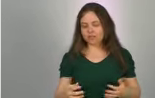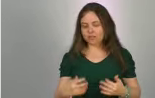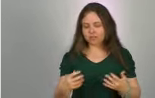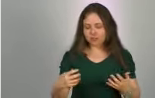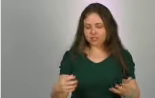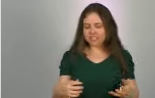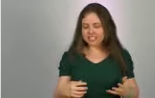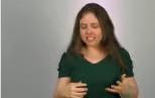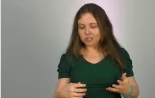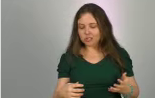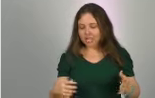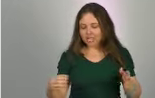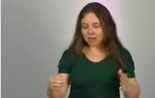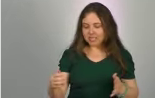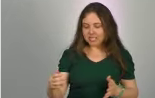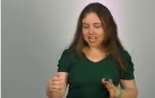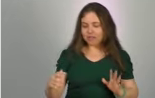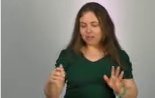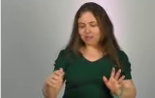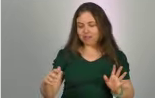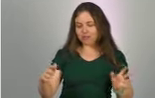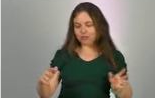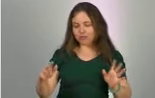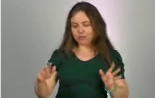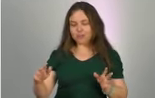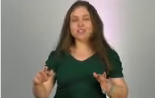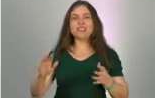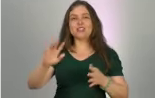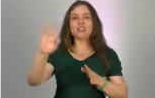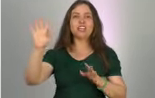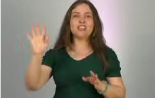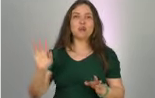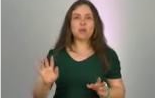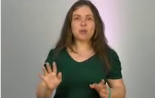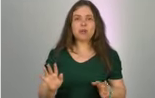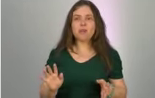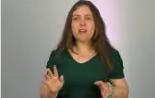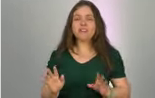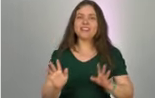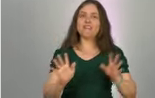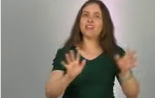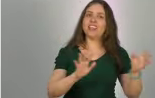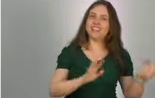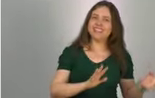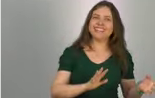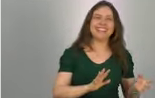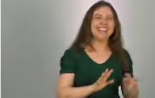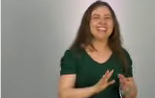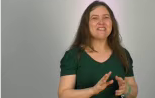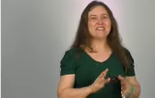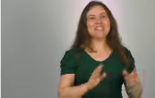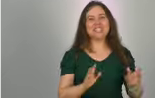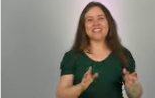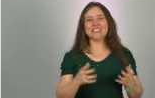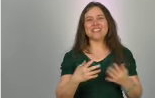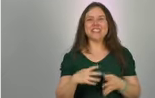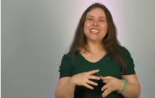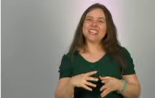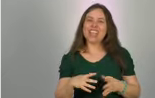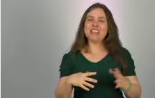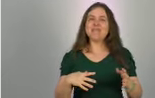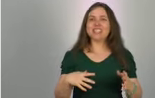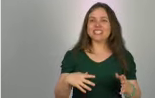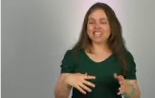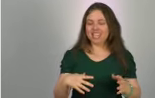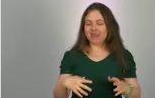atingindo os documentos então foi muito interessante e depois claro ele vai falando de outras coisas ele chega até o prêmio Nobel que não é com certeza